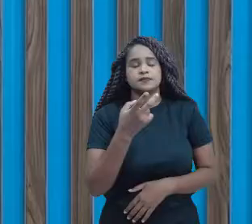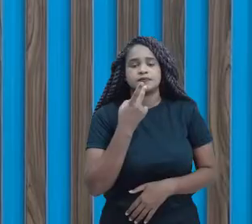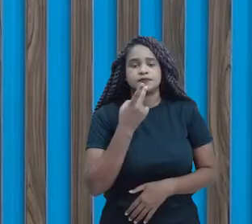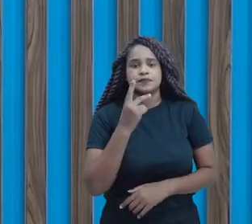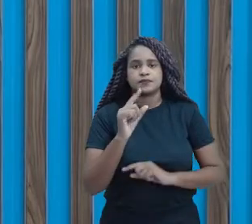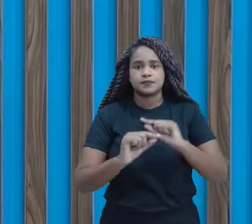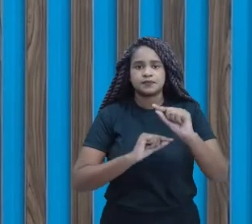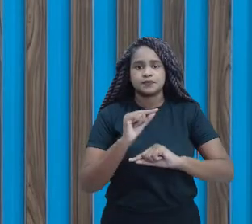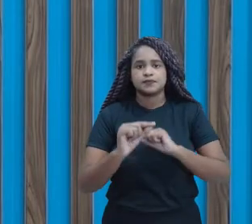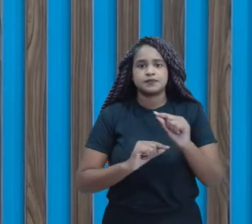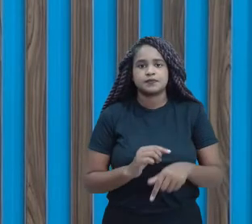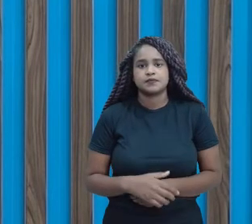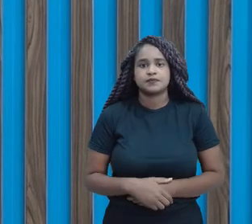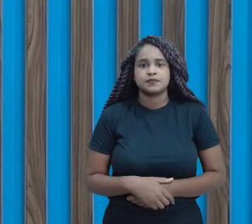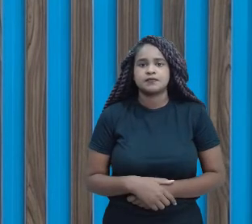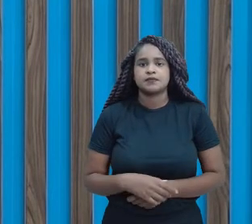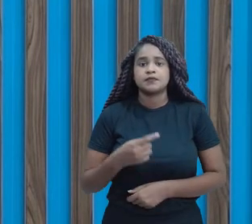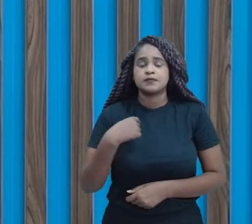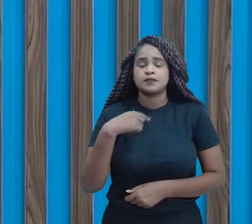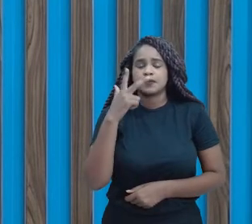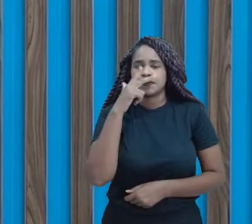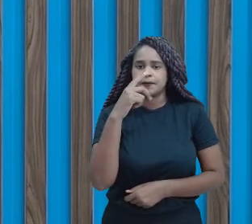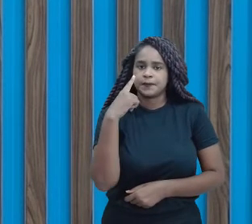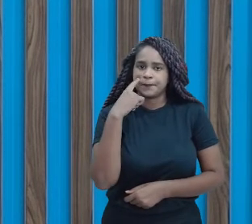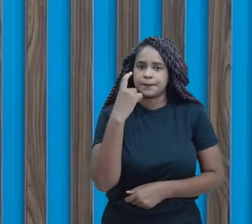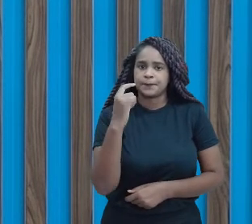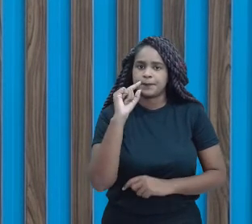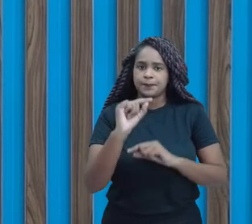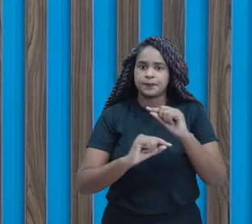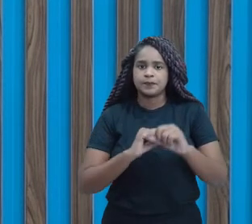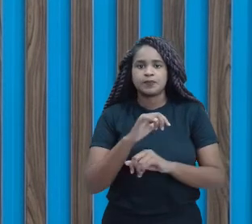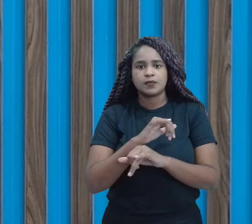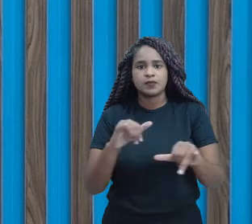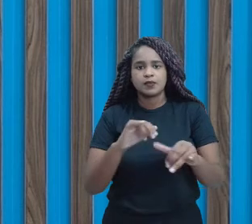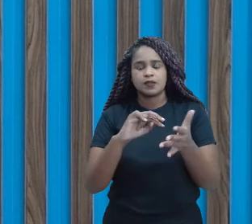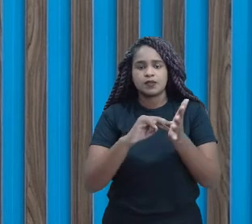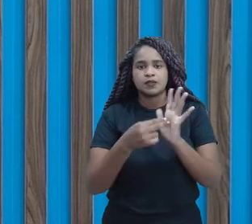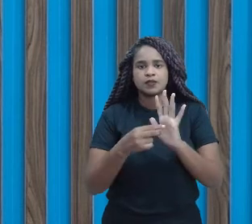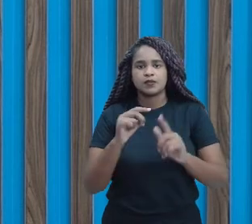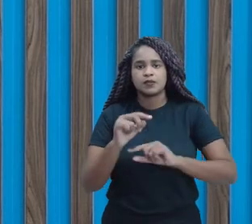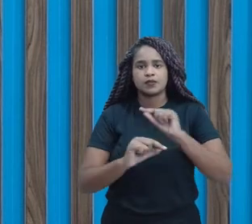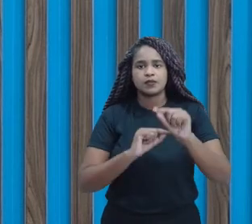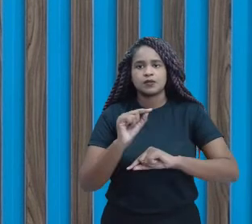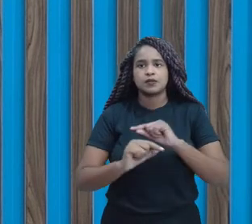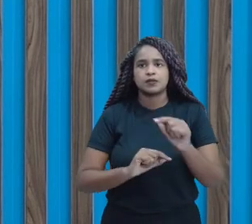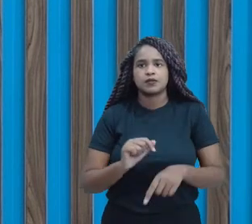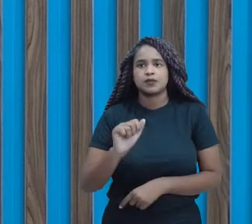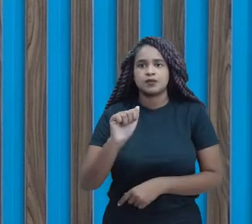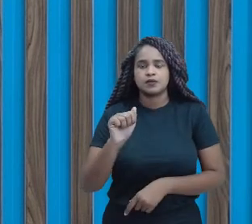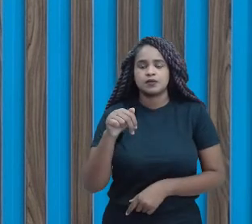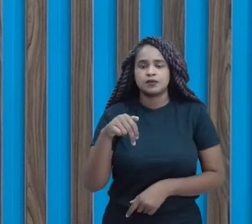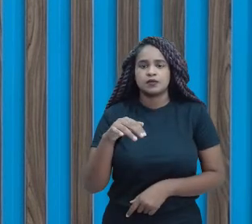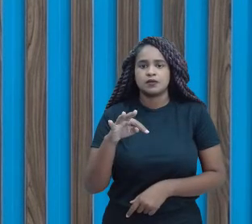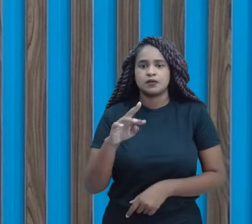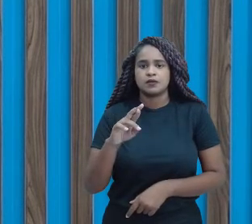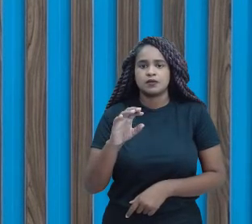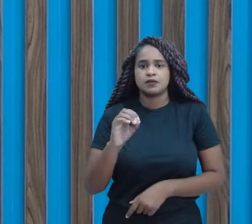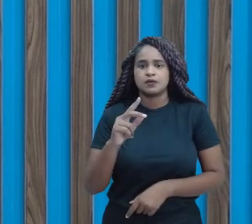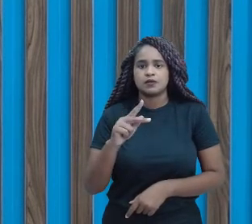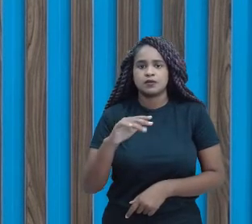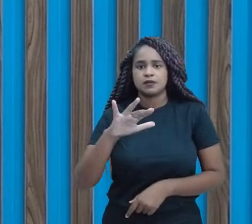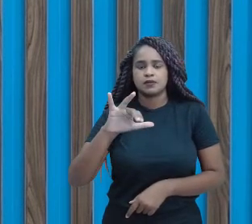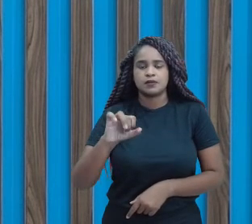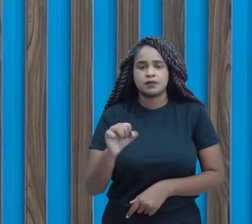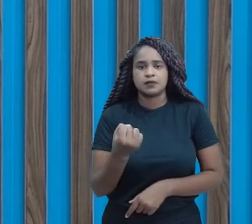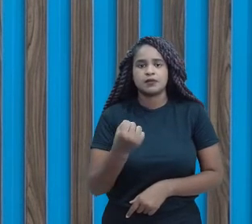termo aí, eu acho que era interessante a gente dizer para a galera o que significa. Você falou em questões antrópicas.